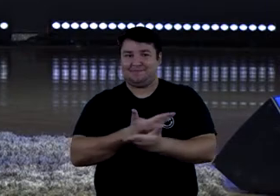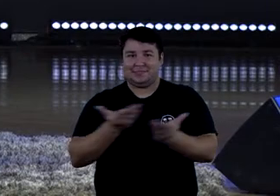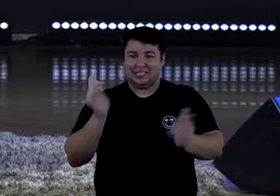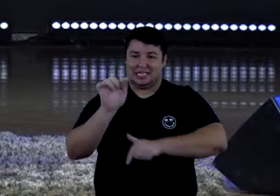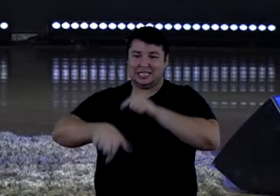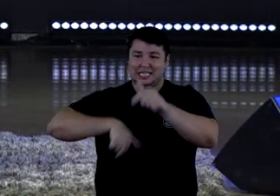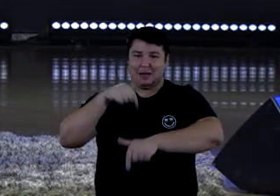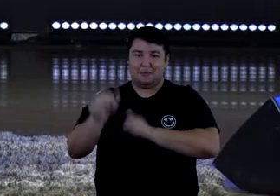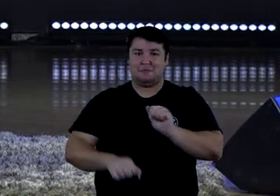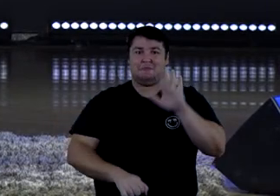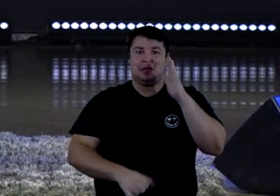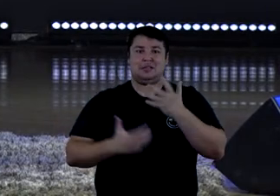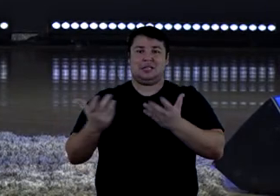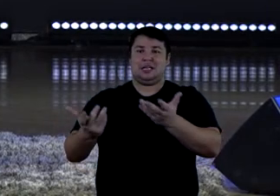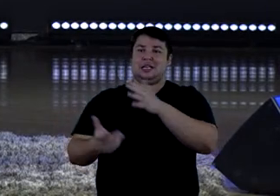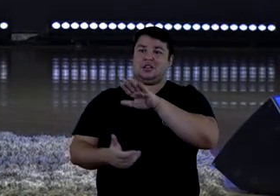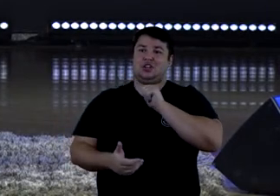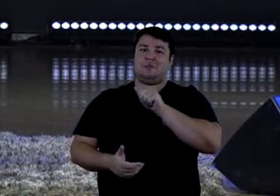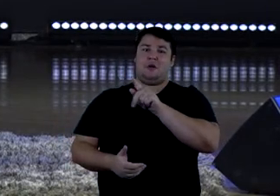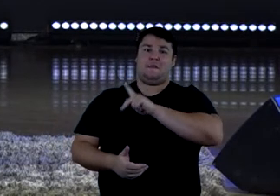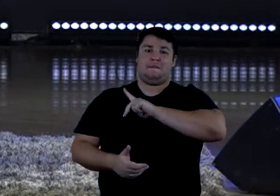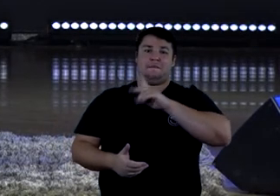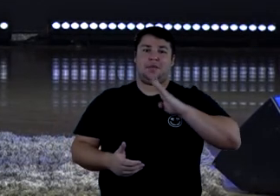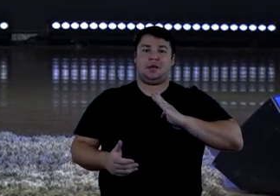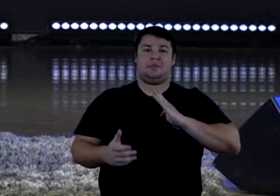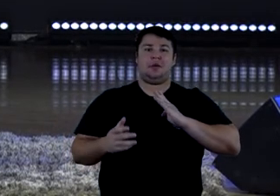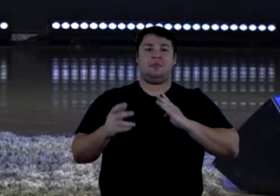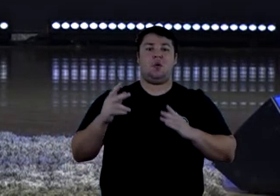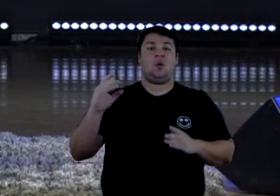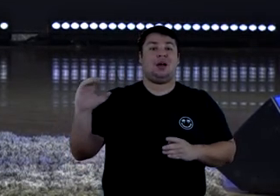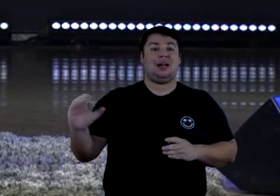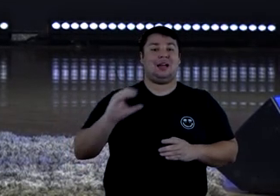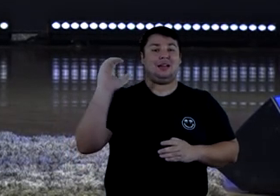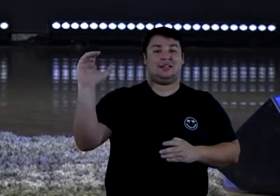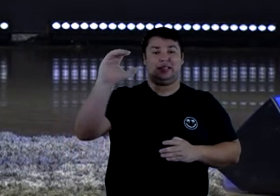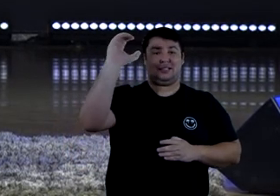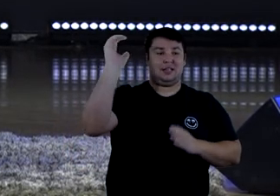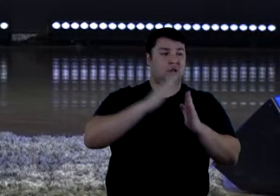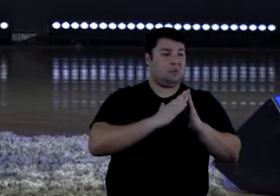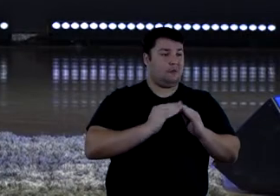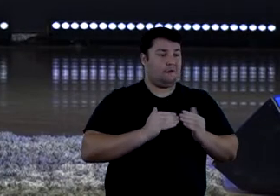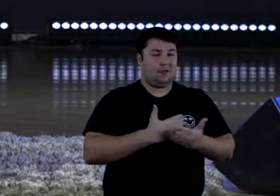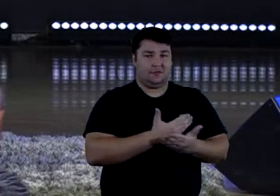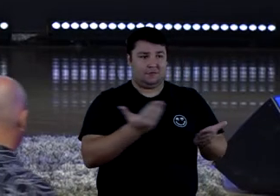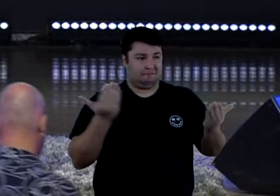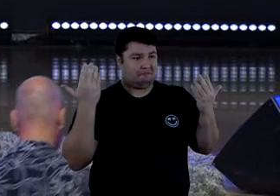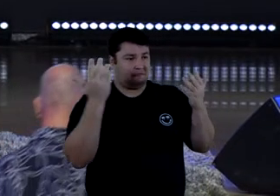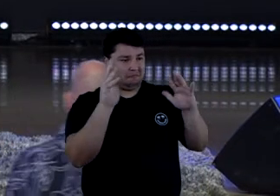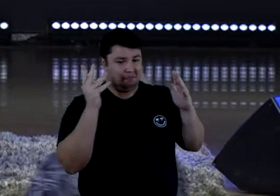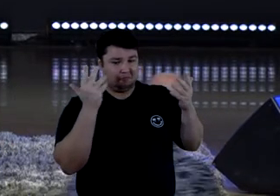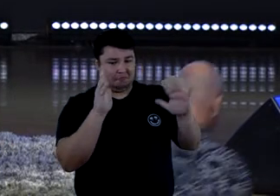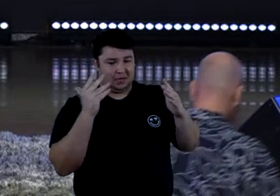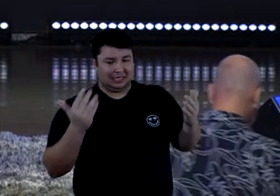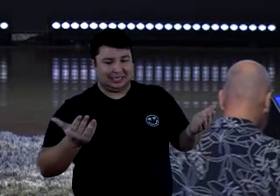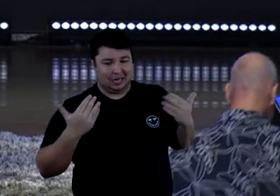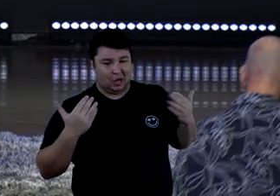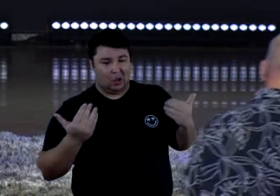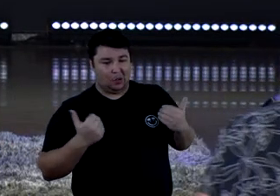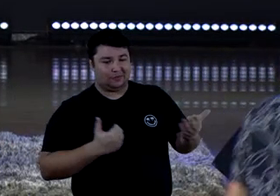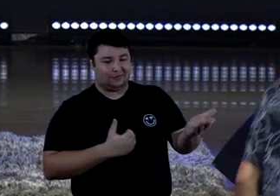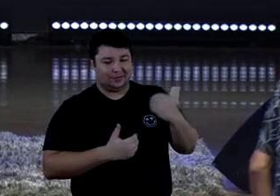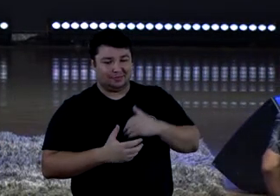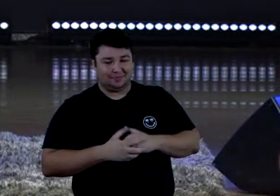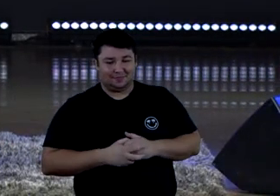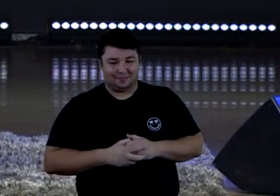trabalhando muito. Queria chamar aqui o presbítero Cassiano, por gentileza. Vamos recebê-lo com uma salva de palmas calorosa, Jesus.